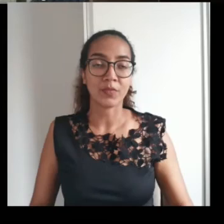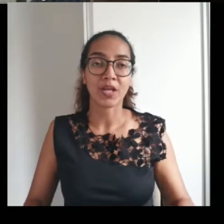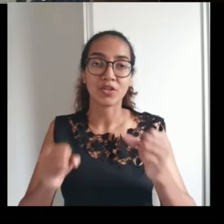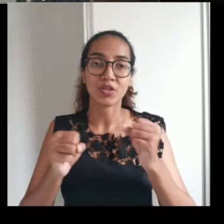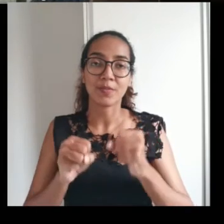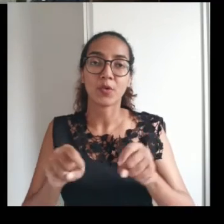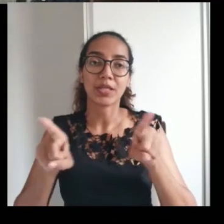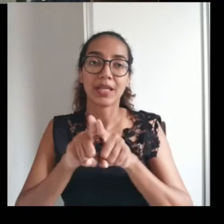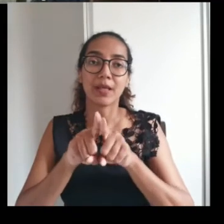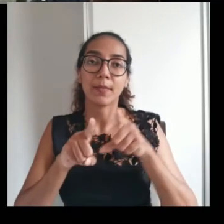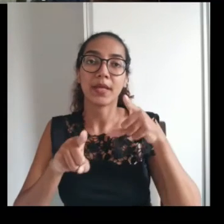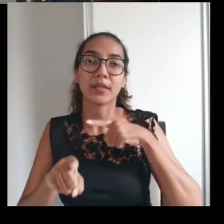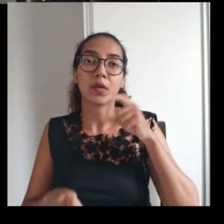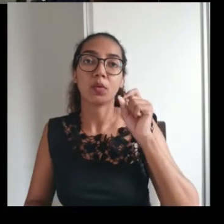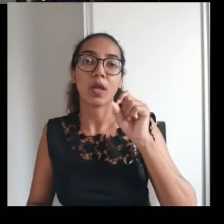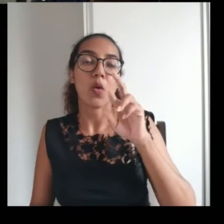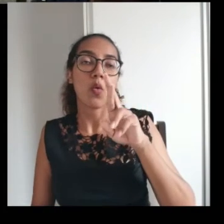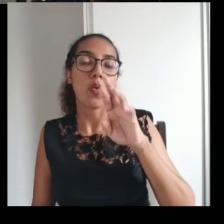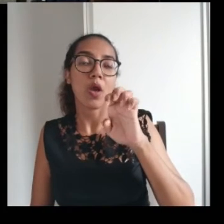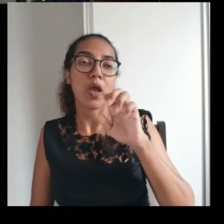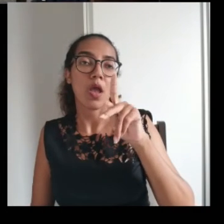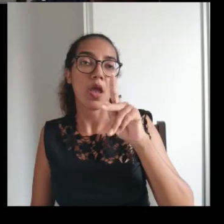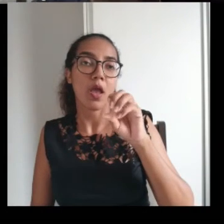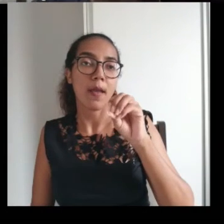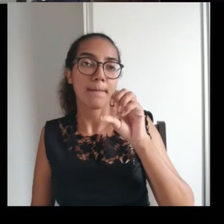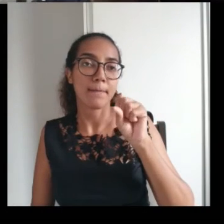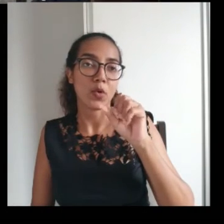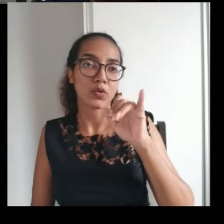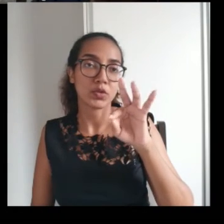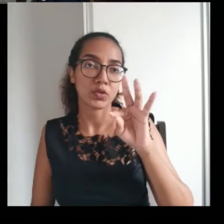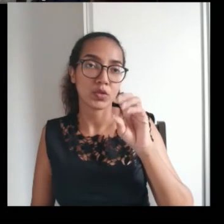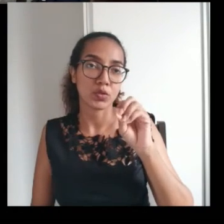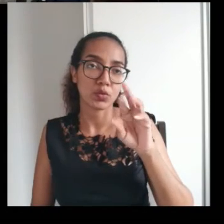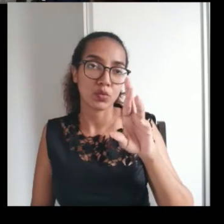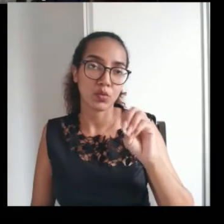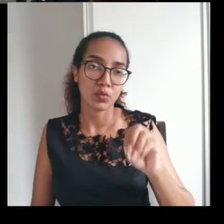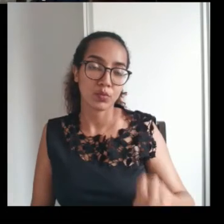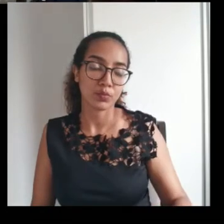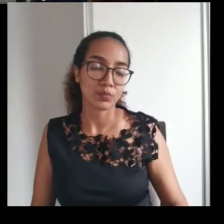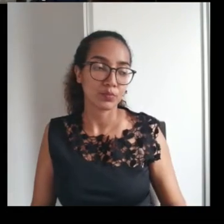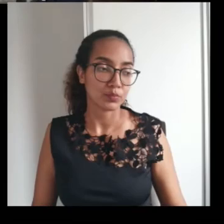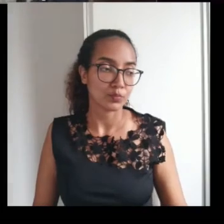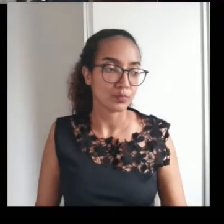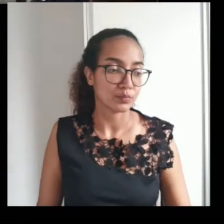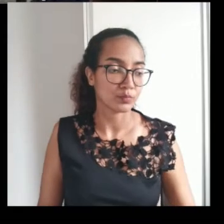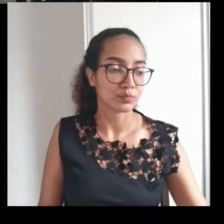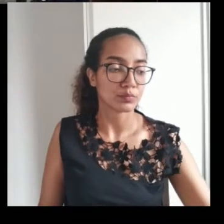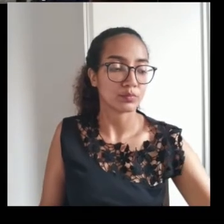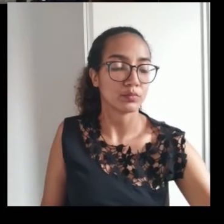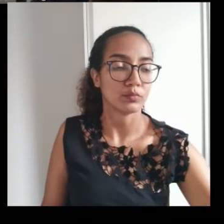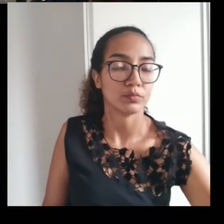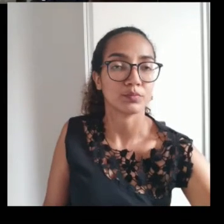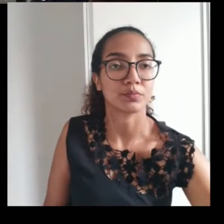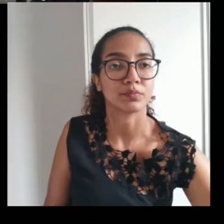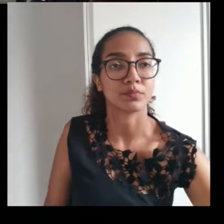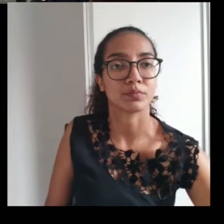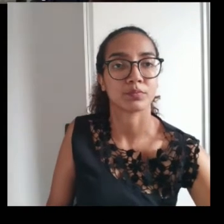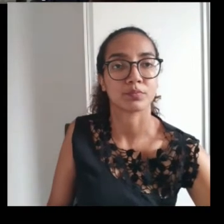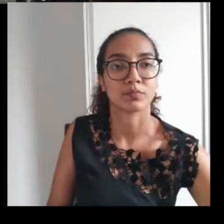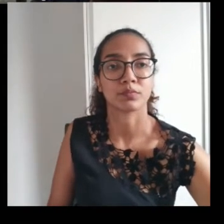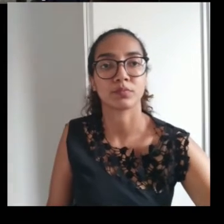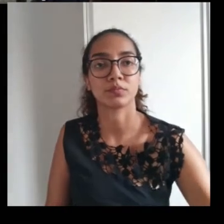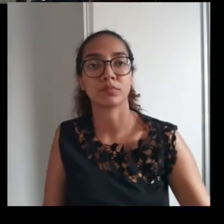tá? Repositório. Né? Aí eu deveria criar mesmo o pacote, veja,